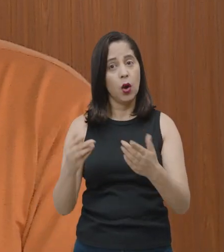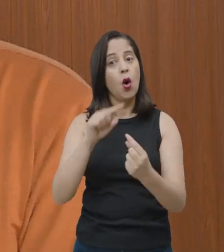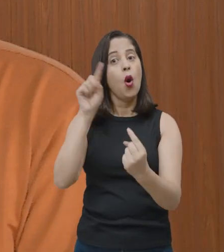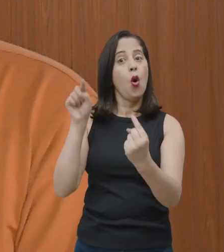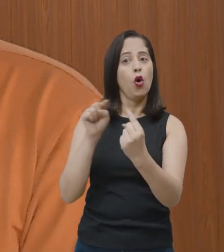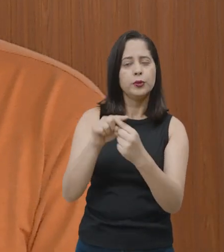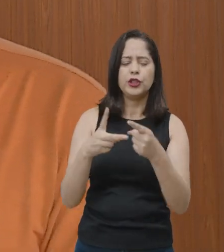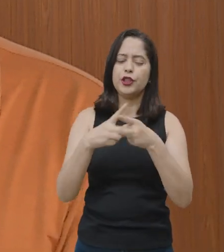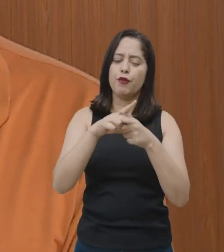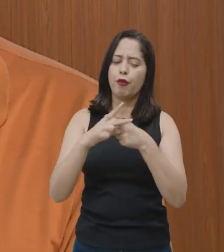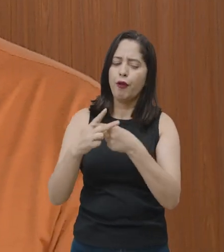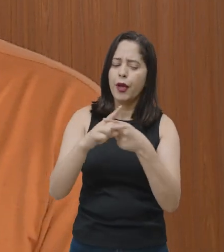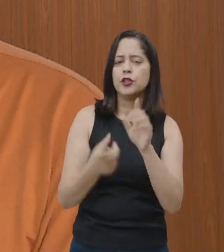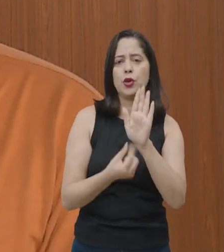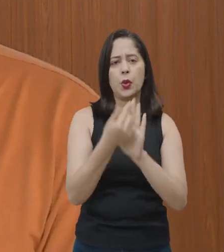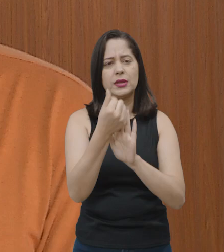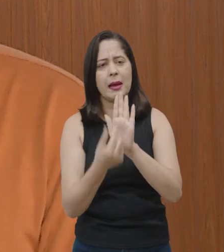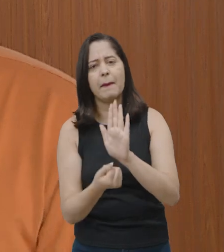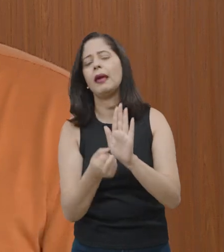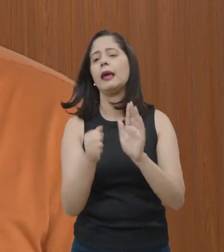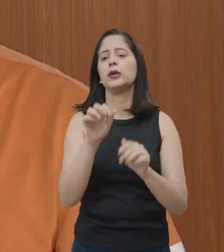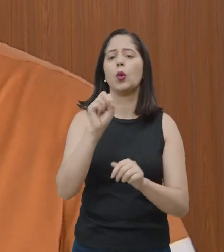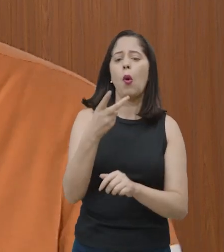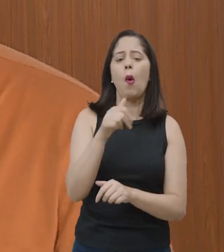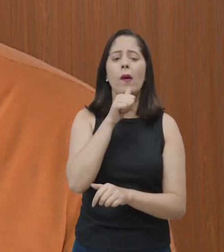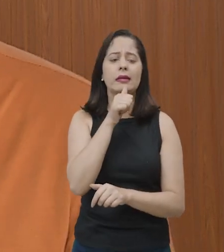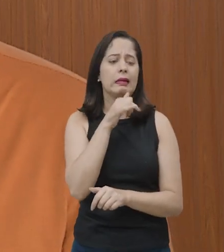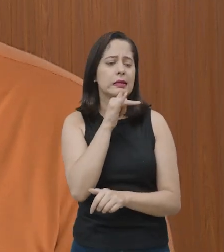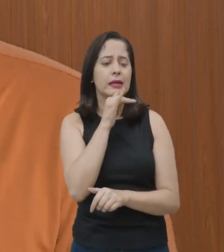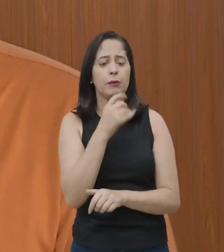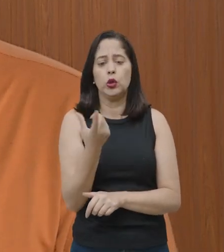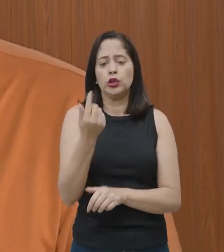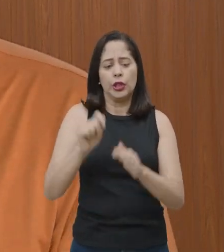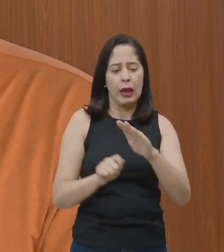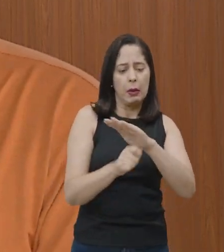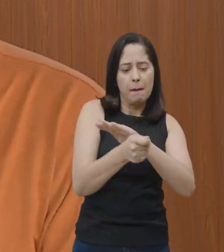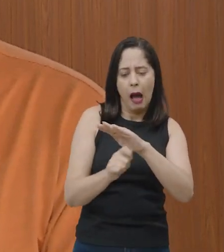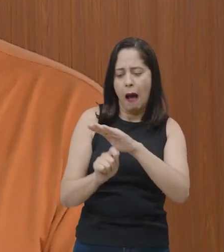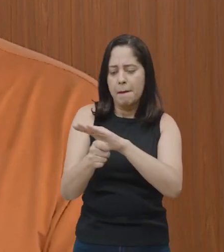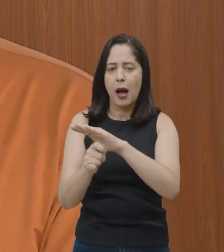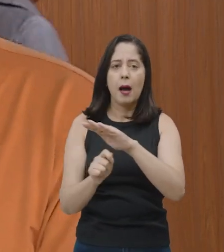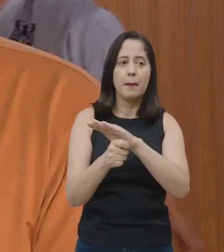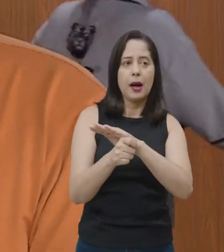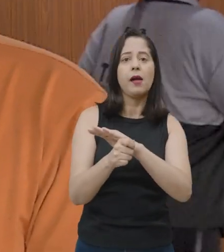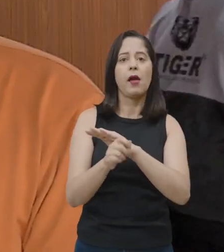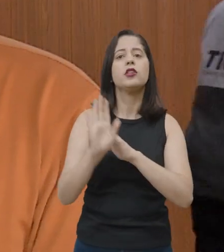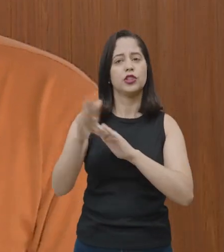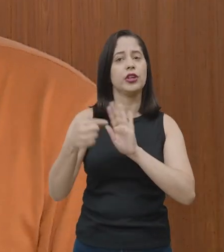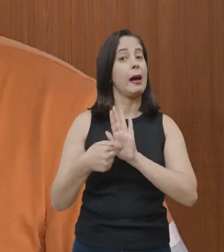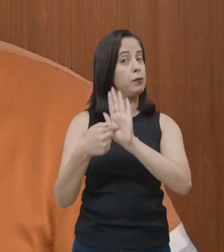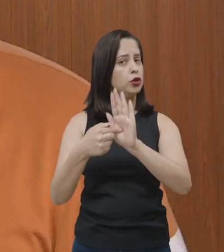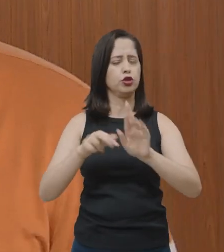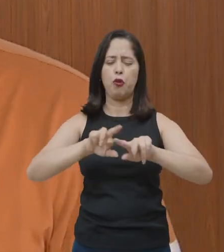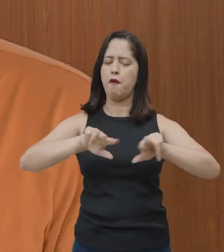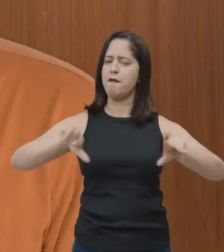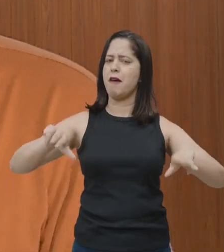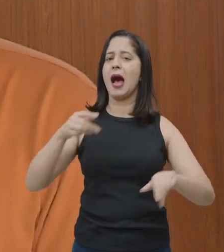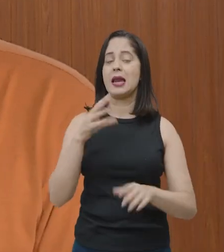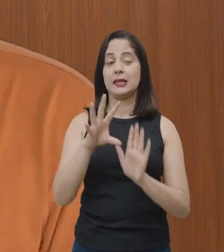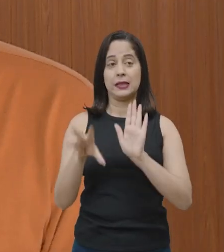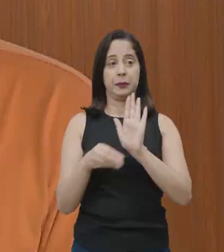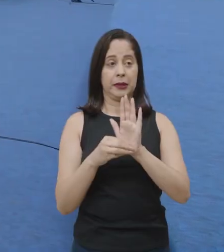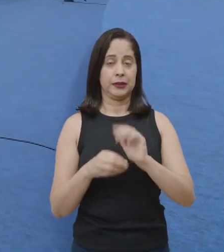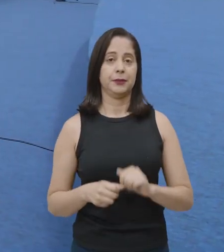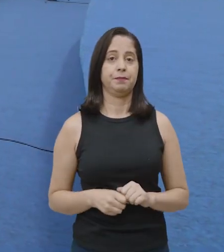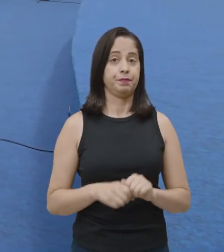essas emendas visam corrigir o orçamento ou enviar mais dinheiro para um setor ou menos para o outro, enfim. né? Então foram apresentadas várias emendas